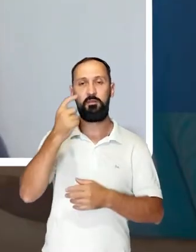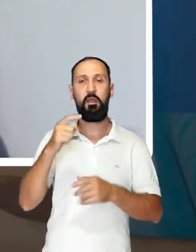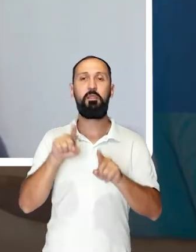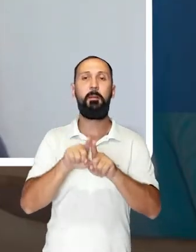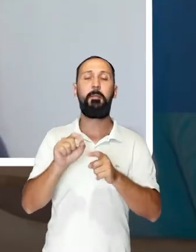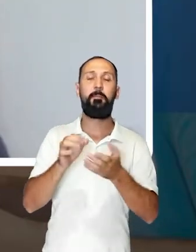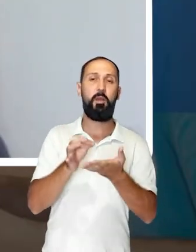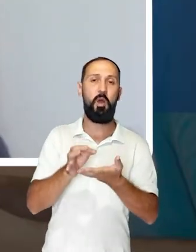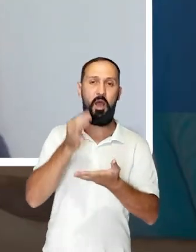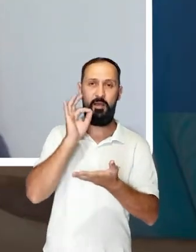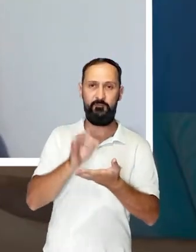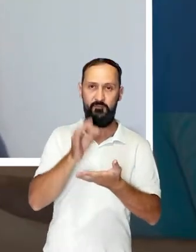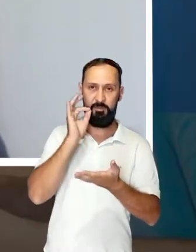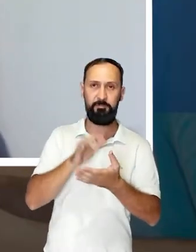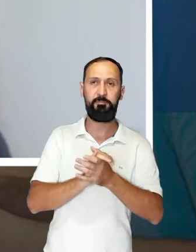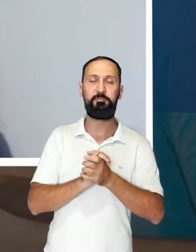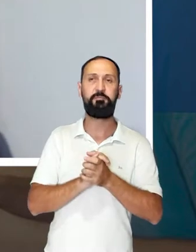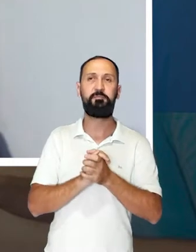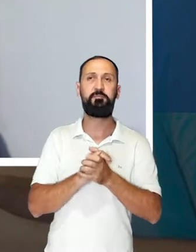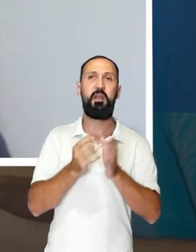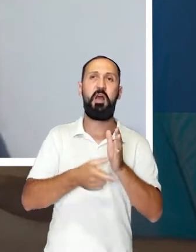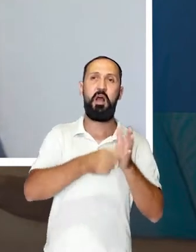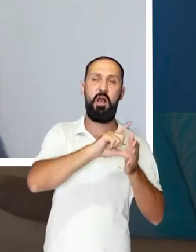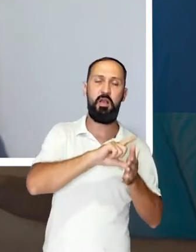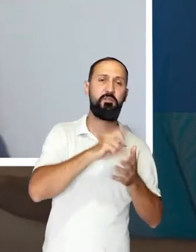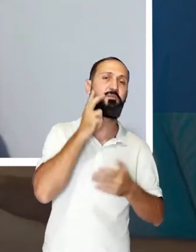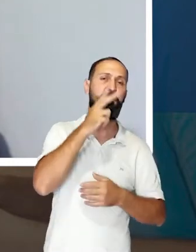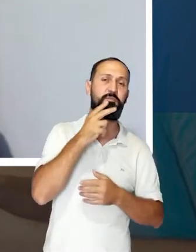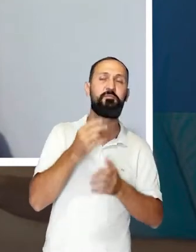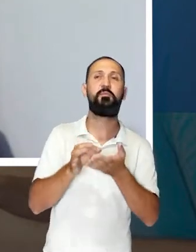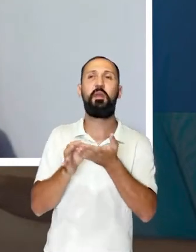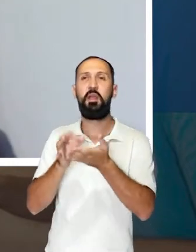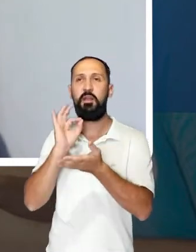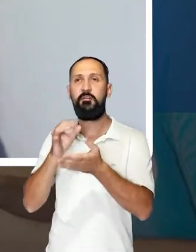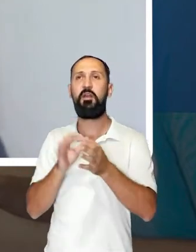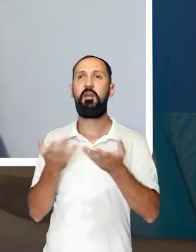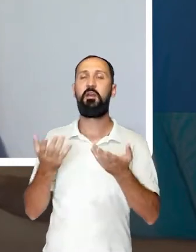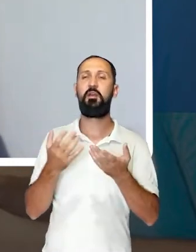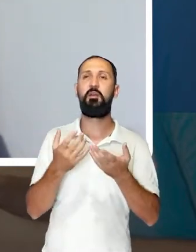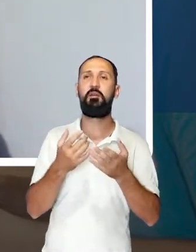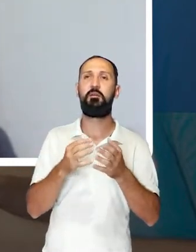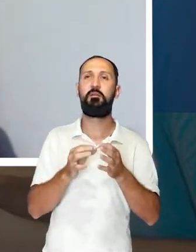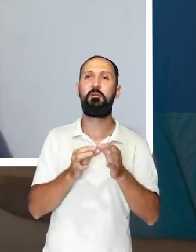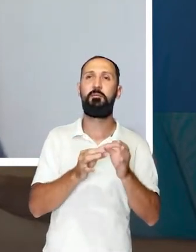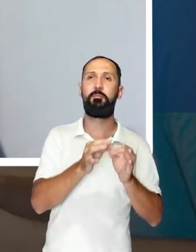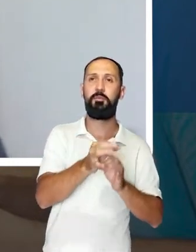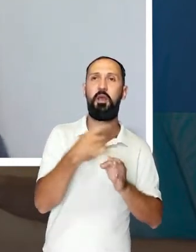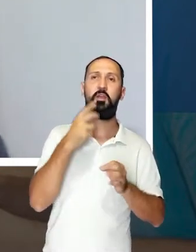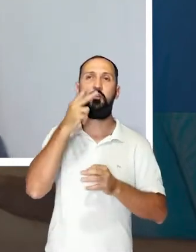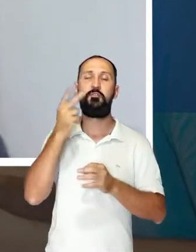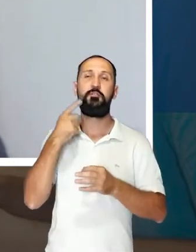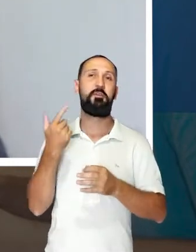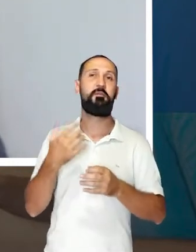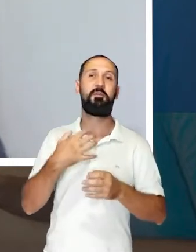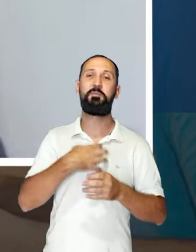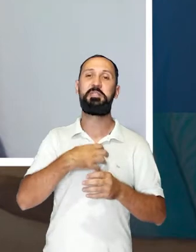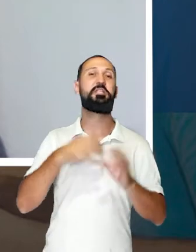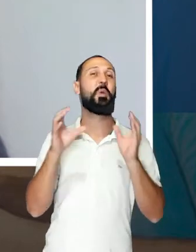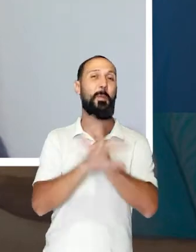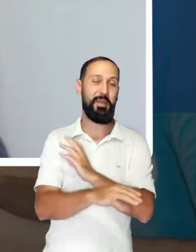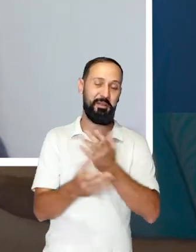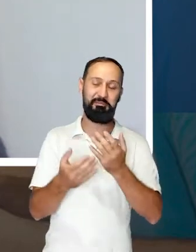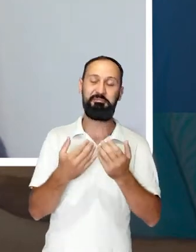comecei a me interessar também pelo café, né? Até um pouco antes do vinho, mas o café também ficava longe e o vinho acabou ocupando o